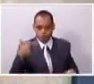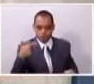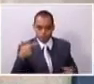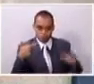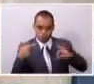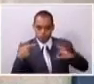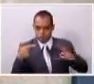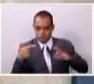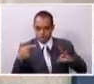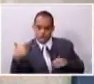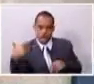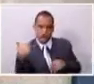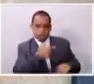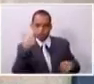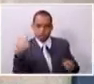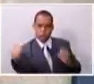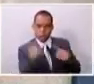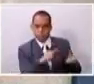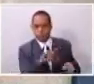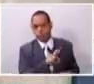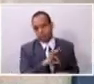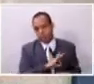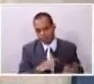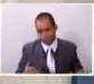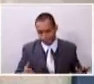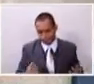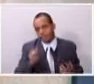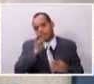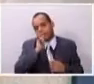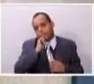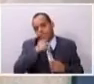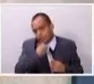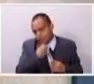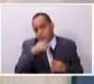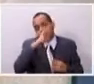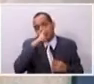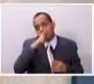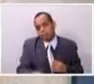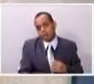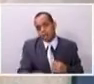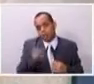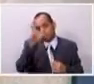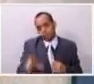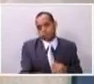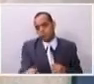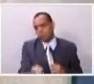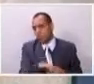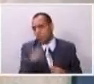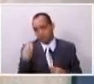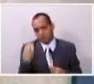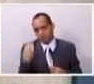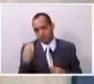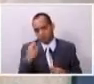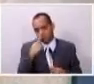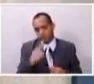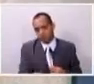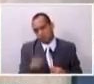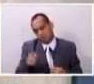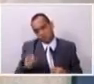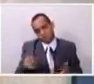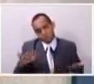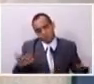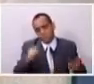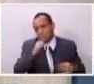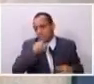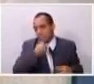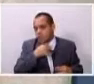GCM, atirou contra o GCM. E, infelizmente, esse resultado dessa ação totalmente deslocada desse cidadão